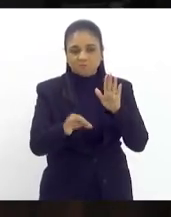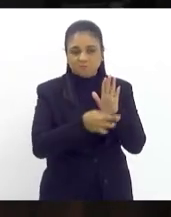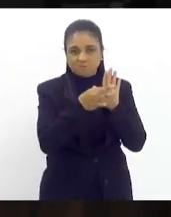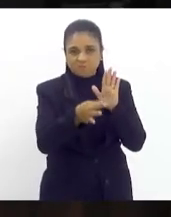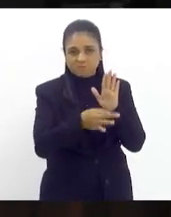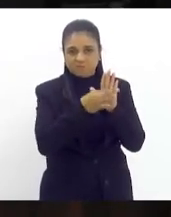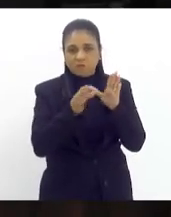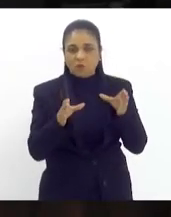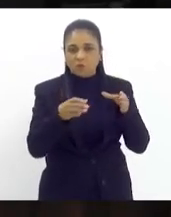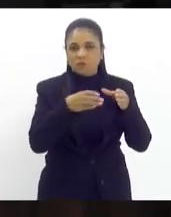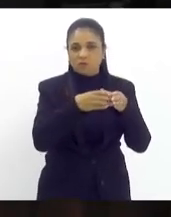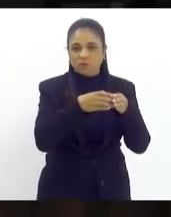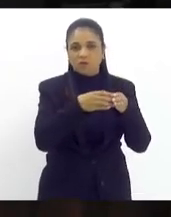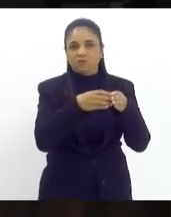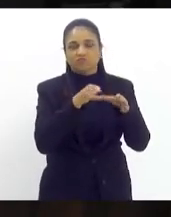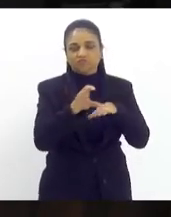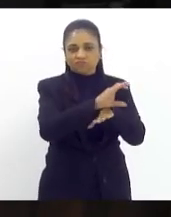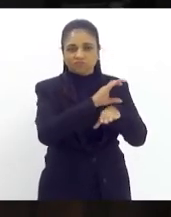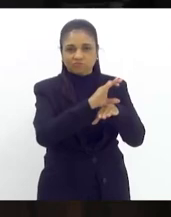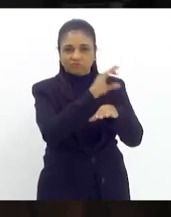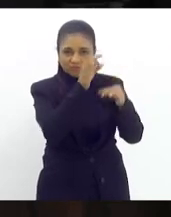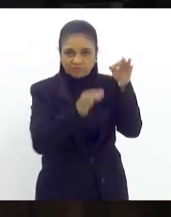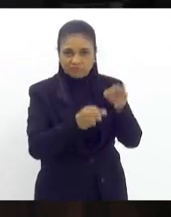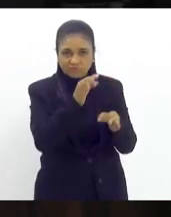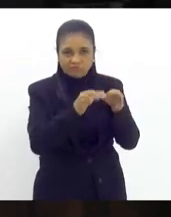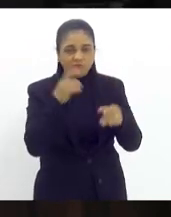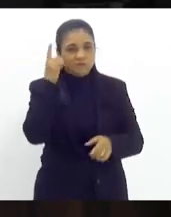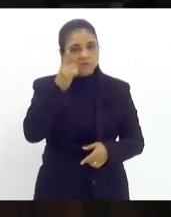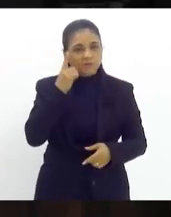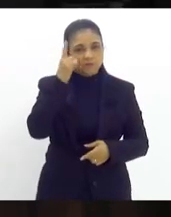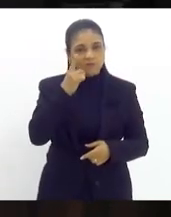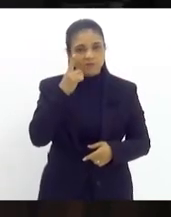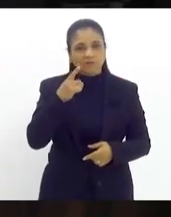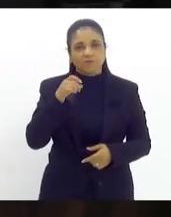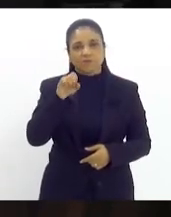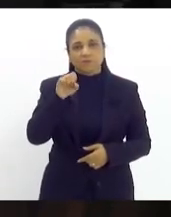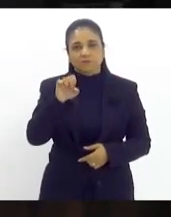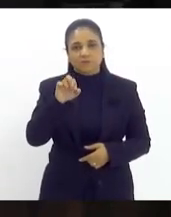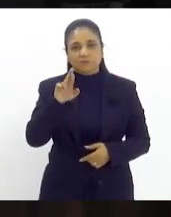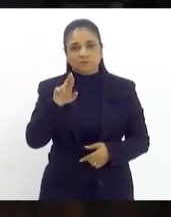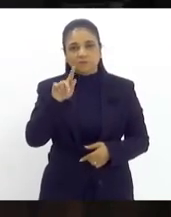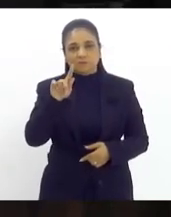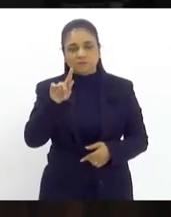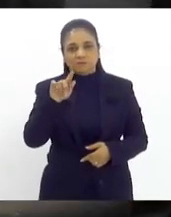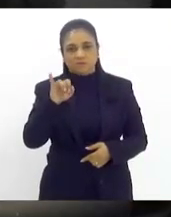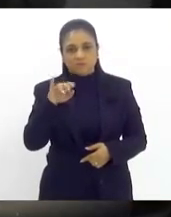parecer pela comissão de constituição e justiça Deputado Dr Serginho